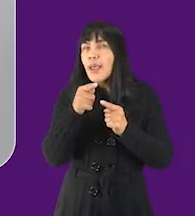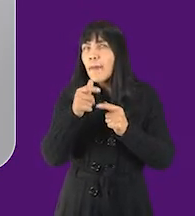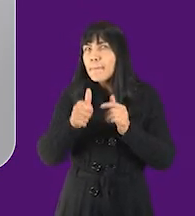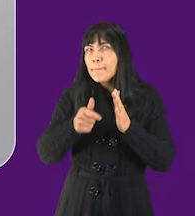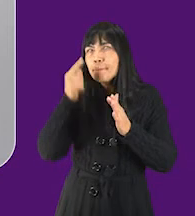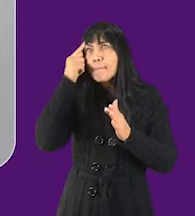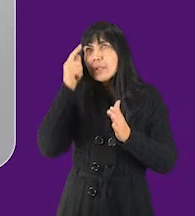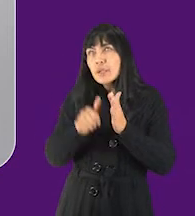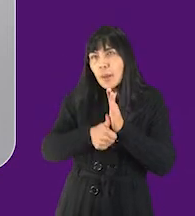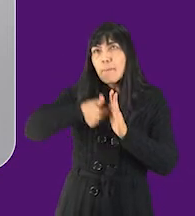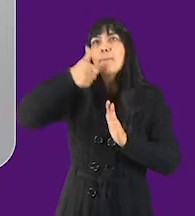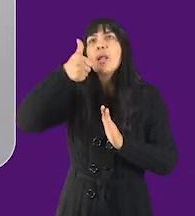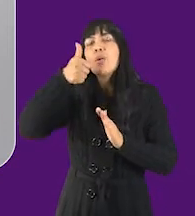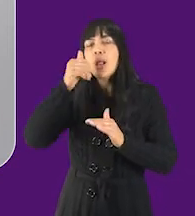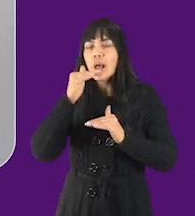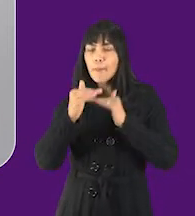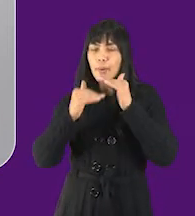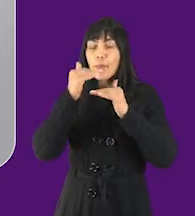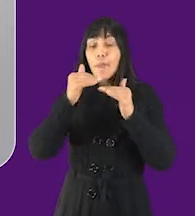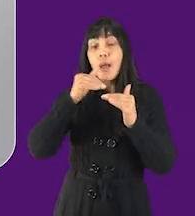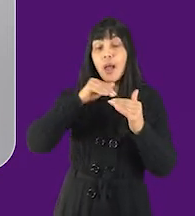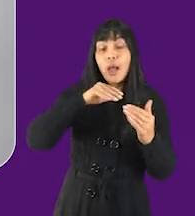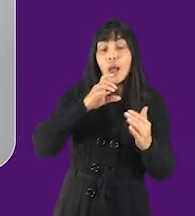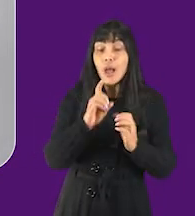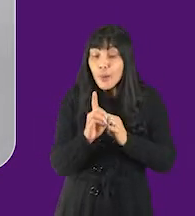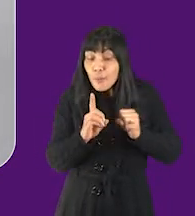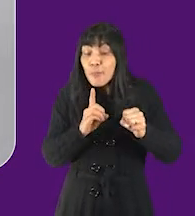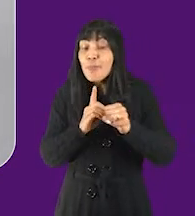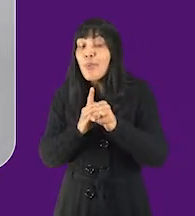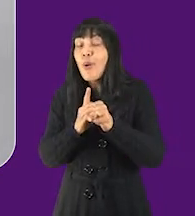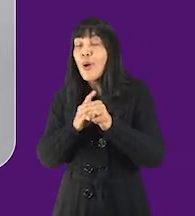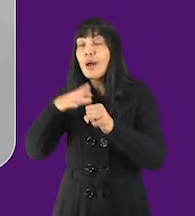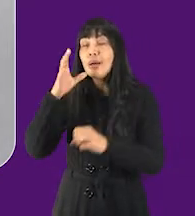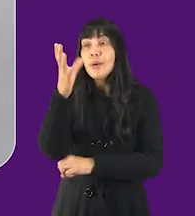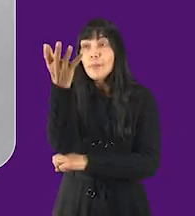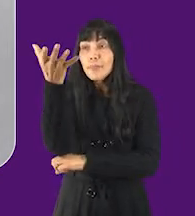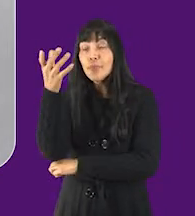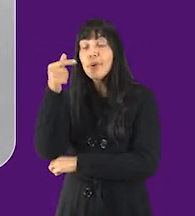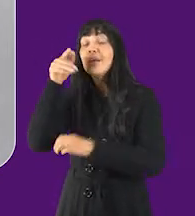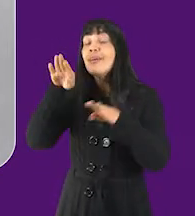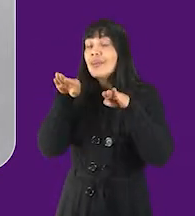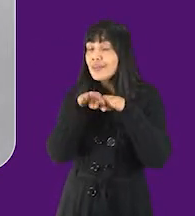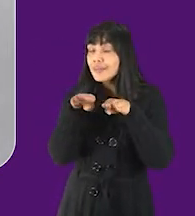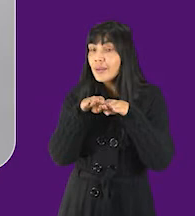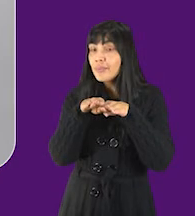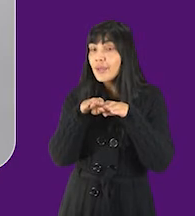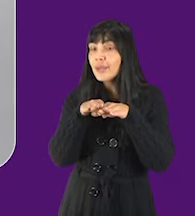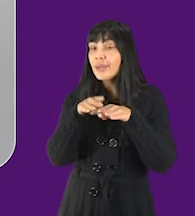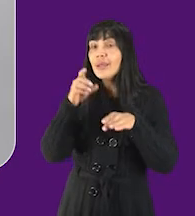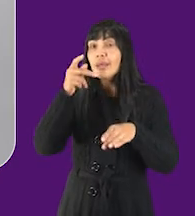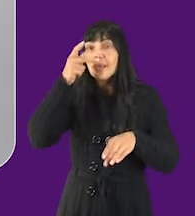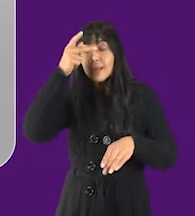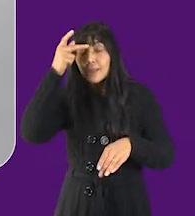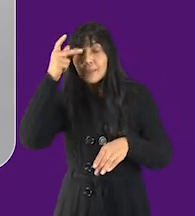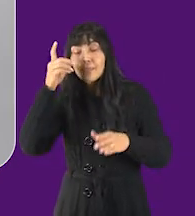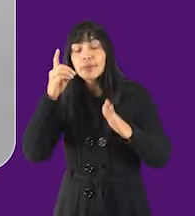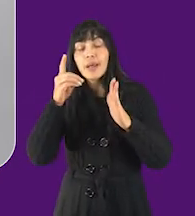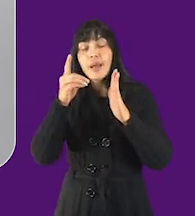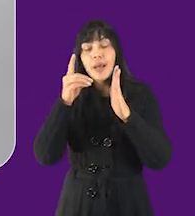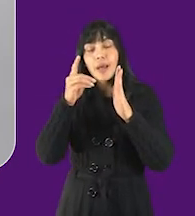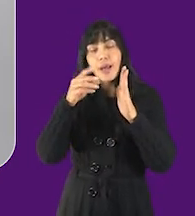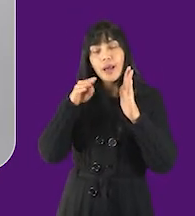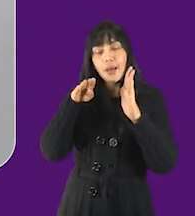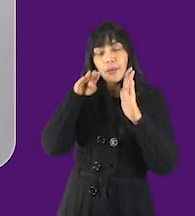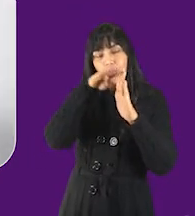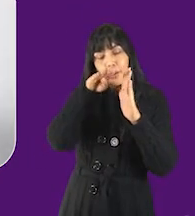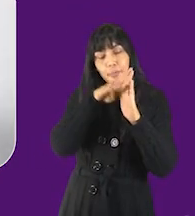em melhorar o nosso desempenho socioambiental e também pensando em contribuir com o atendimento das metas da Tetra